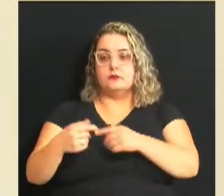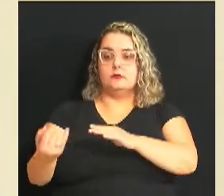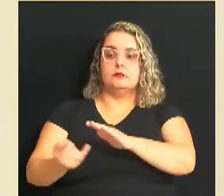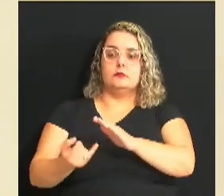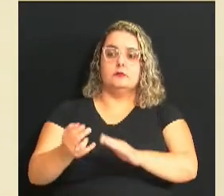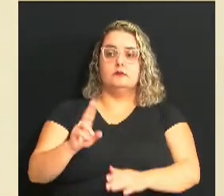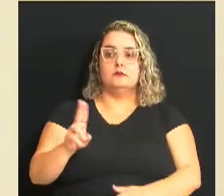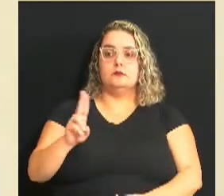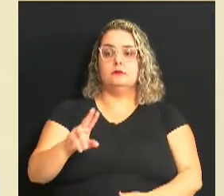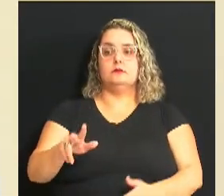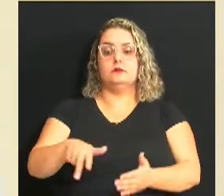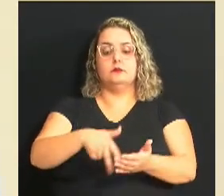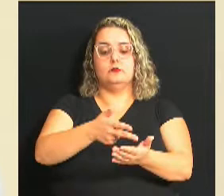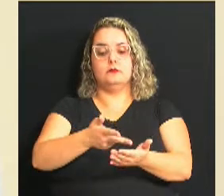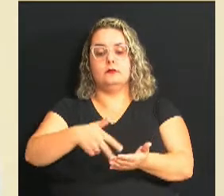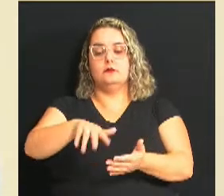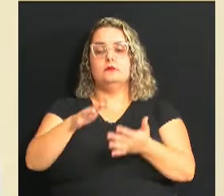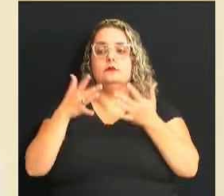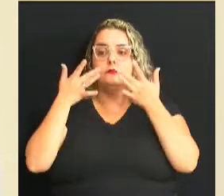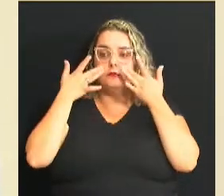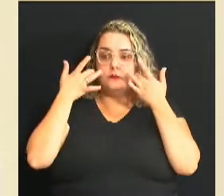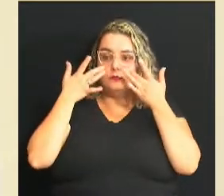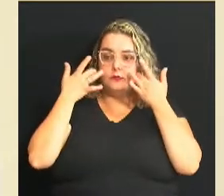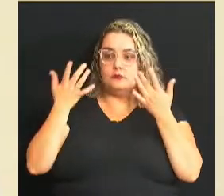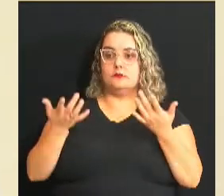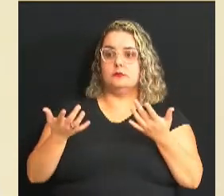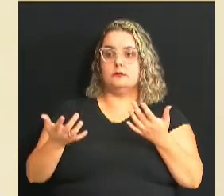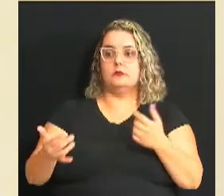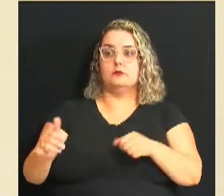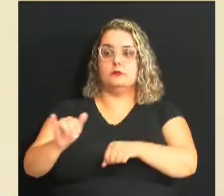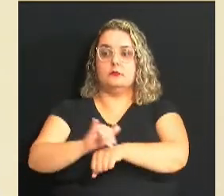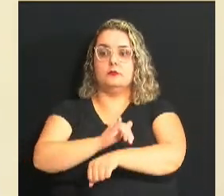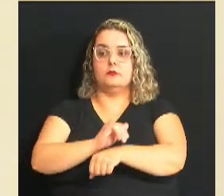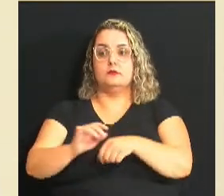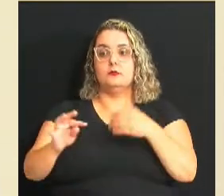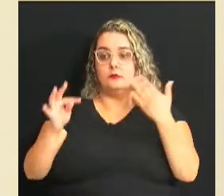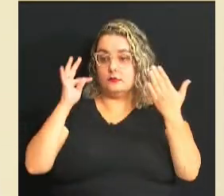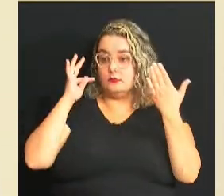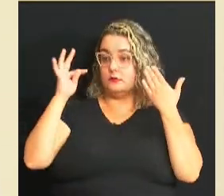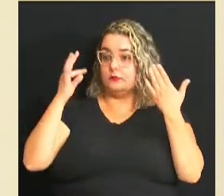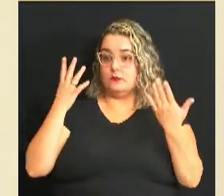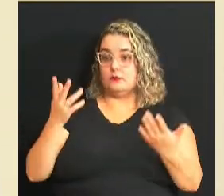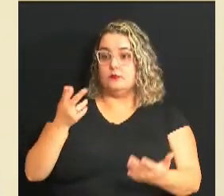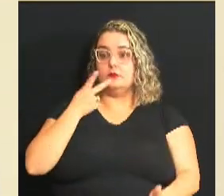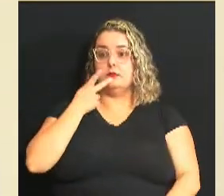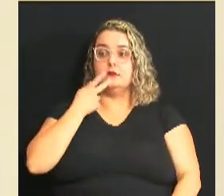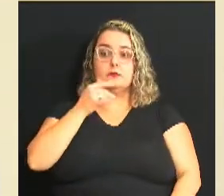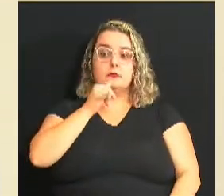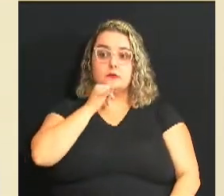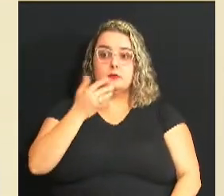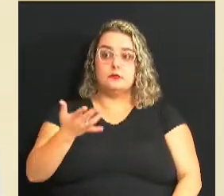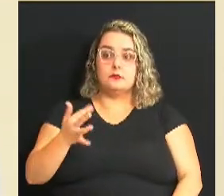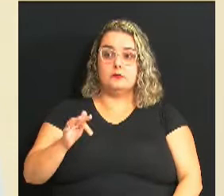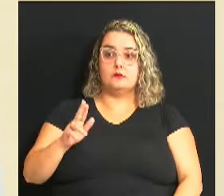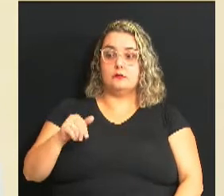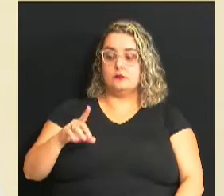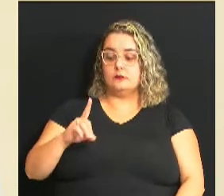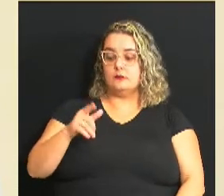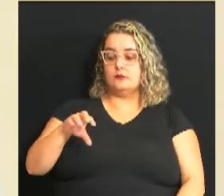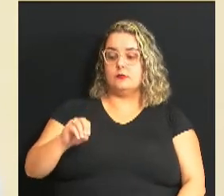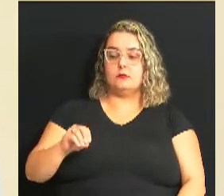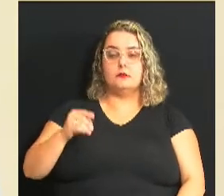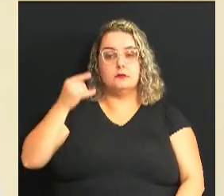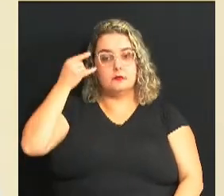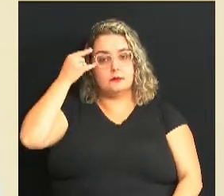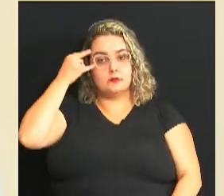a dança e o teatro como ferramenta terapêutica, né? Eu vou citar aqui, por exemplo, a Fundação Síndrome de Down, que ao longo